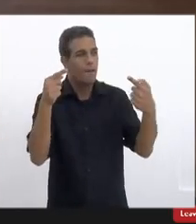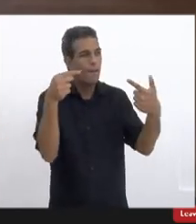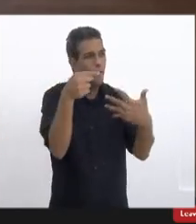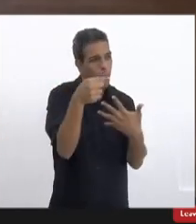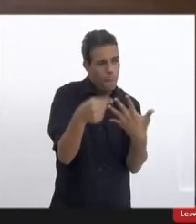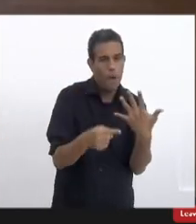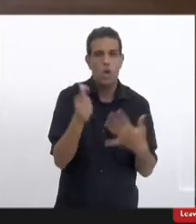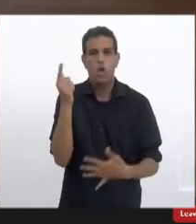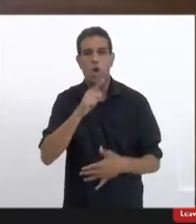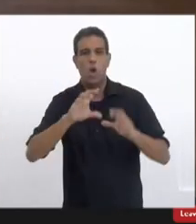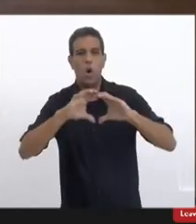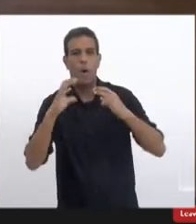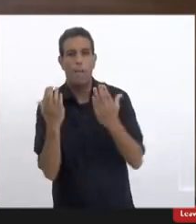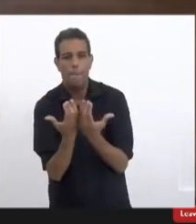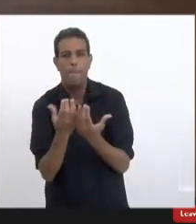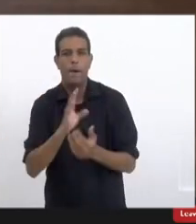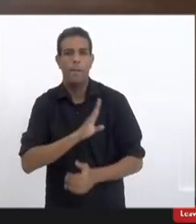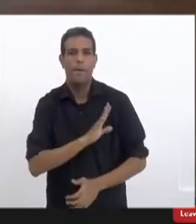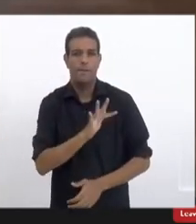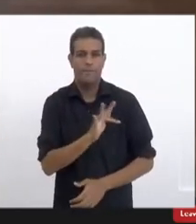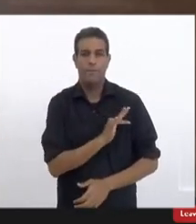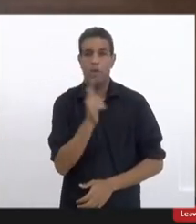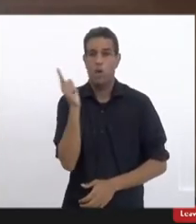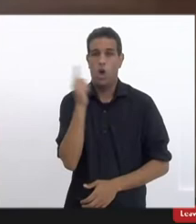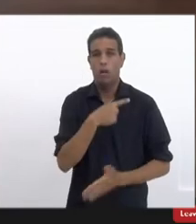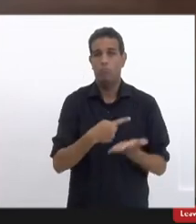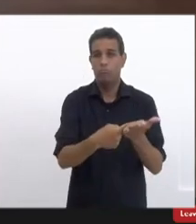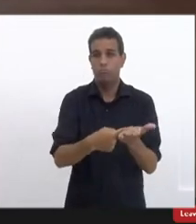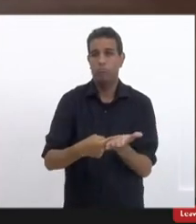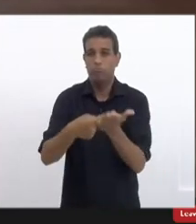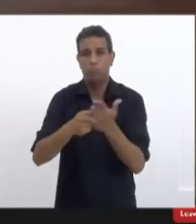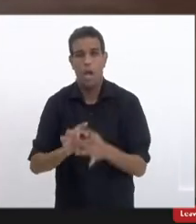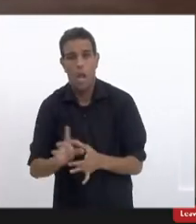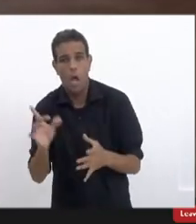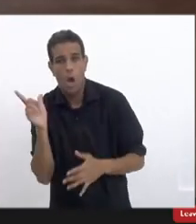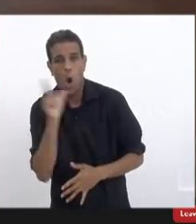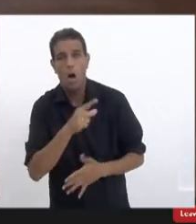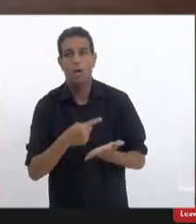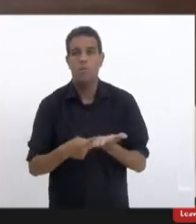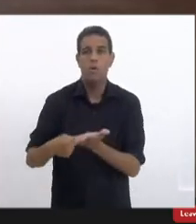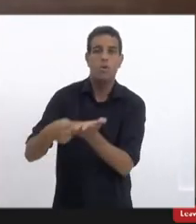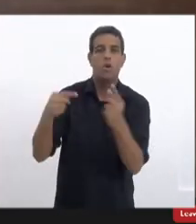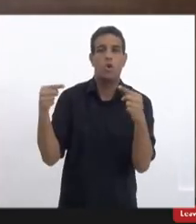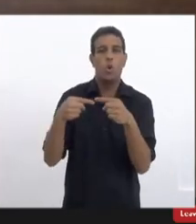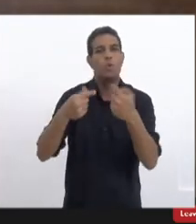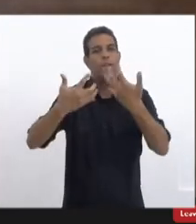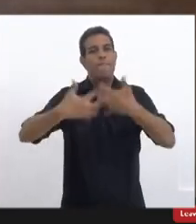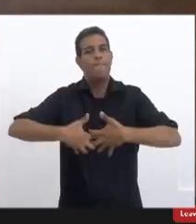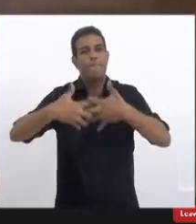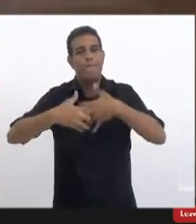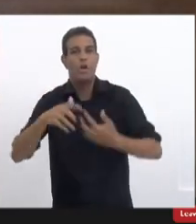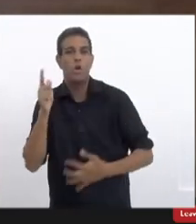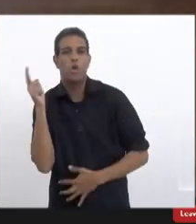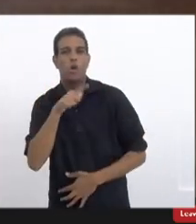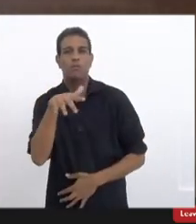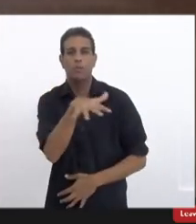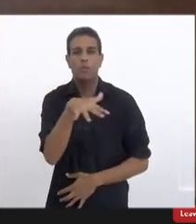uma comunidade terapêutica na Baixada Fluminense, que estava autorizada pela agência para funcionamento, né, pela